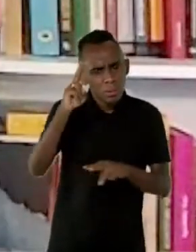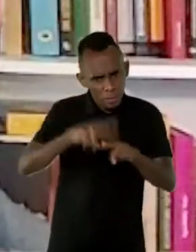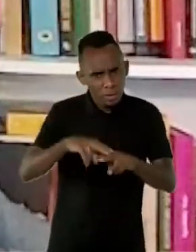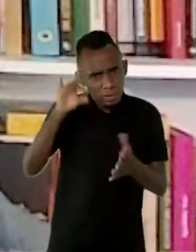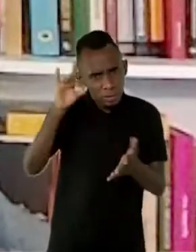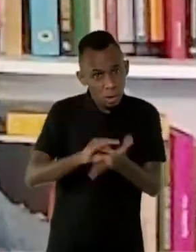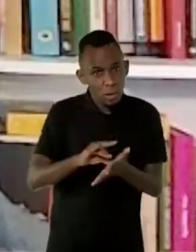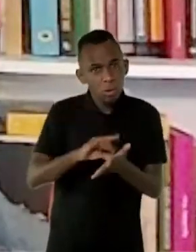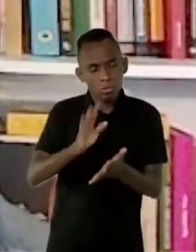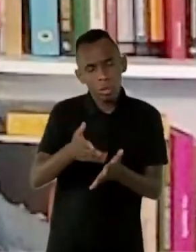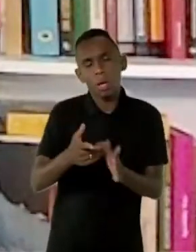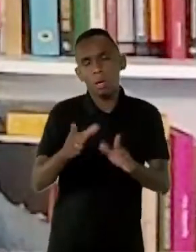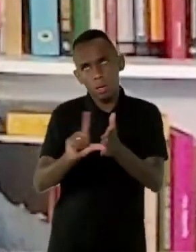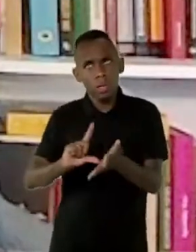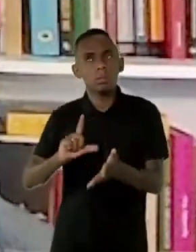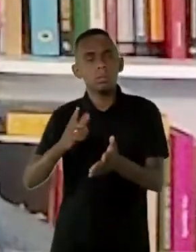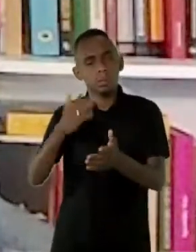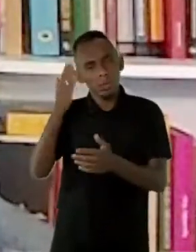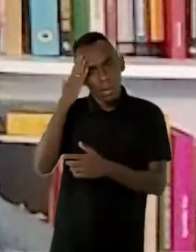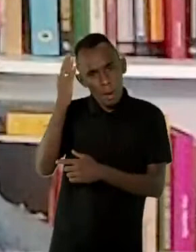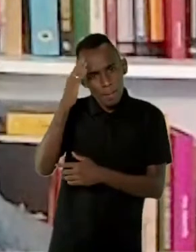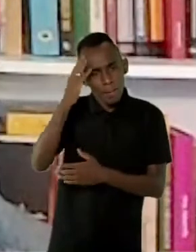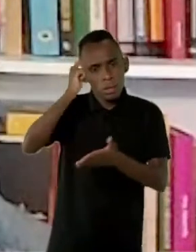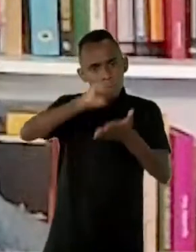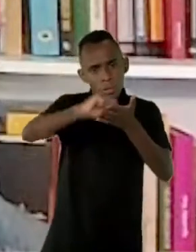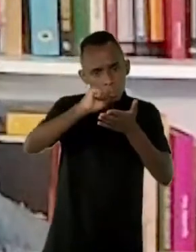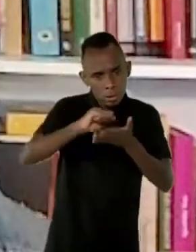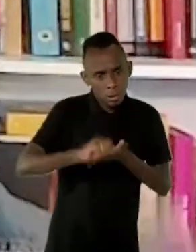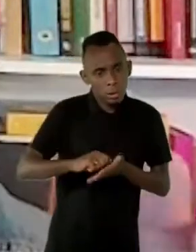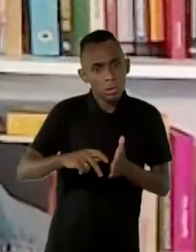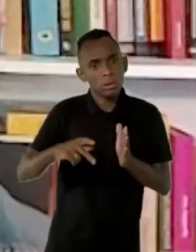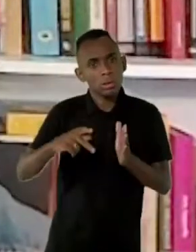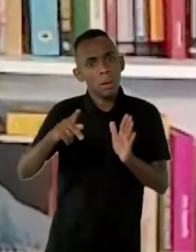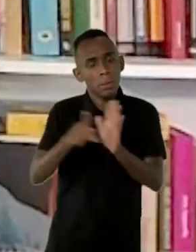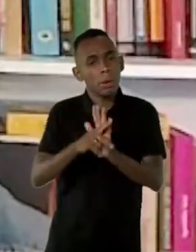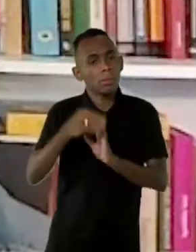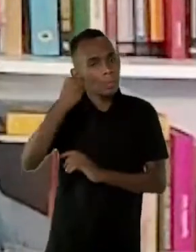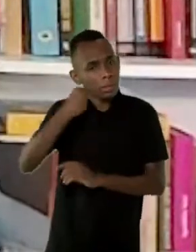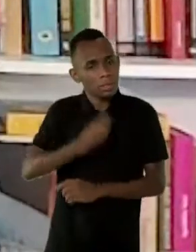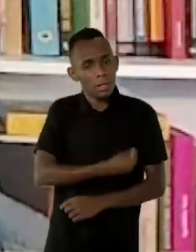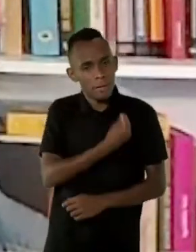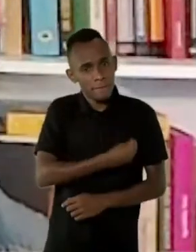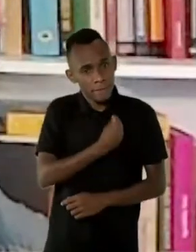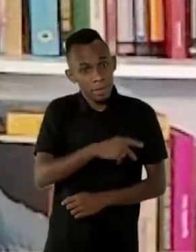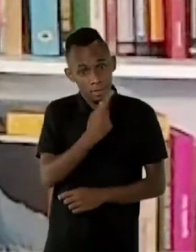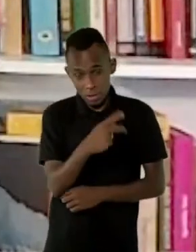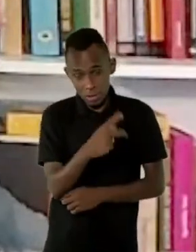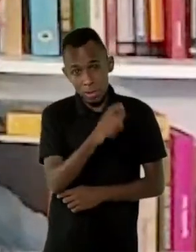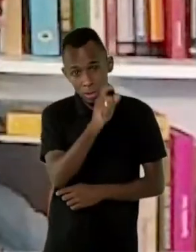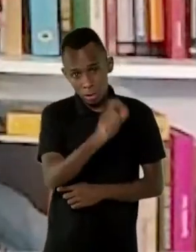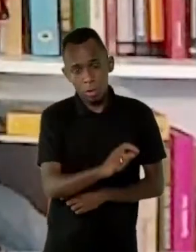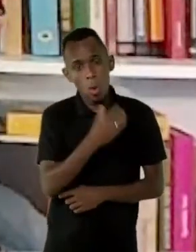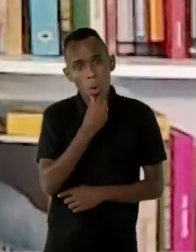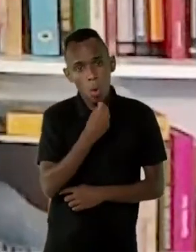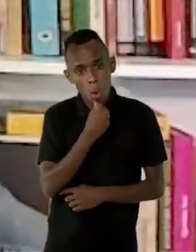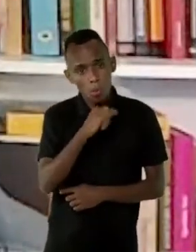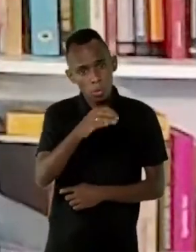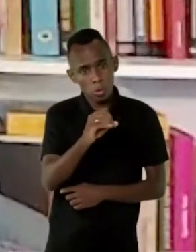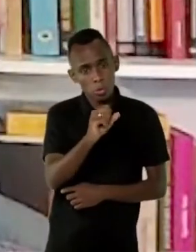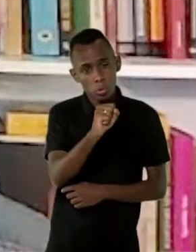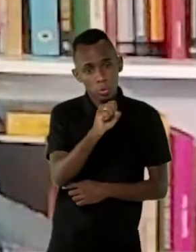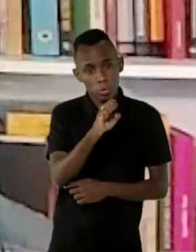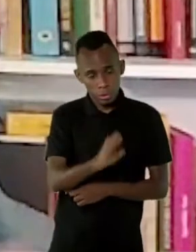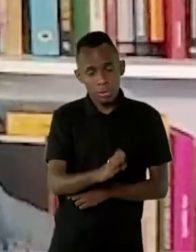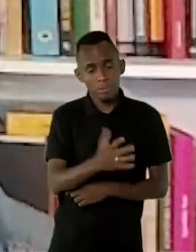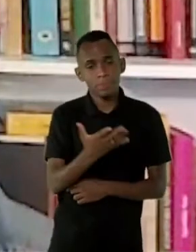biografia de José Serra, que não consta lá nenhuma prisão nesse período, nem em 64, nem em 65. Em 64, quando a coisa